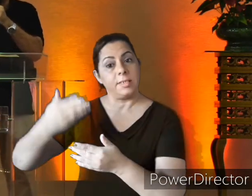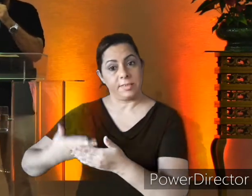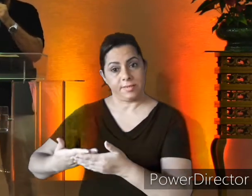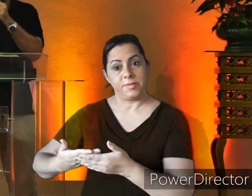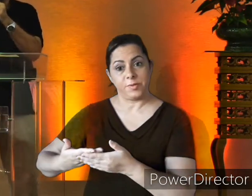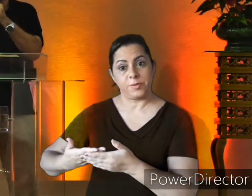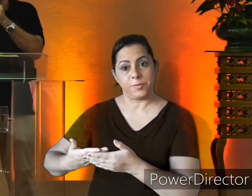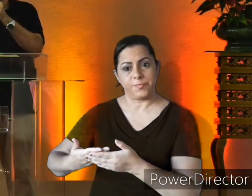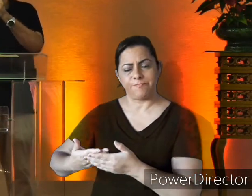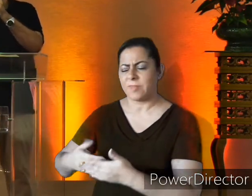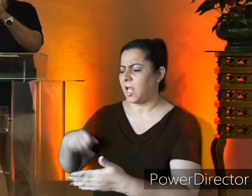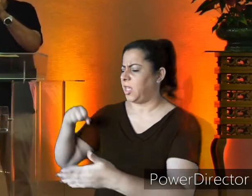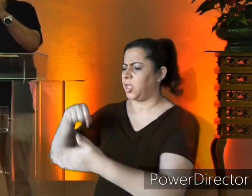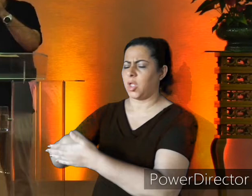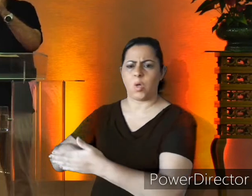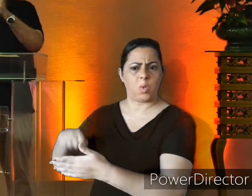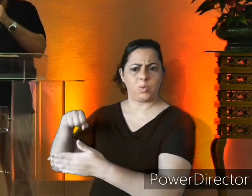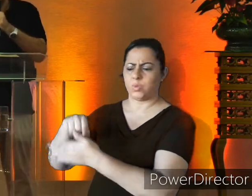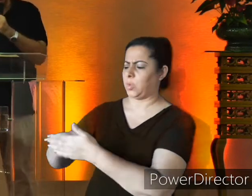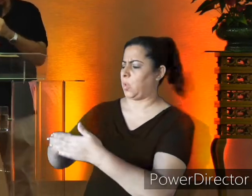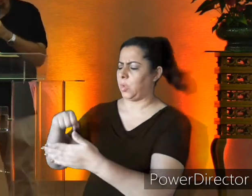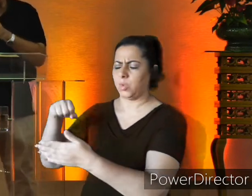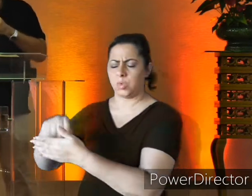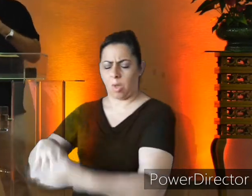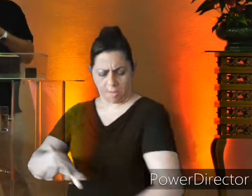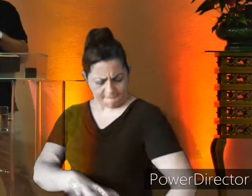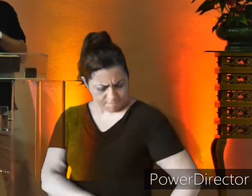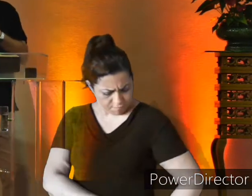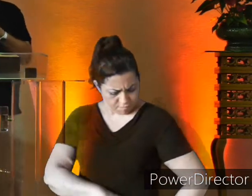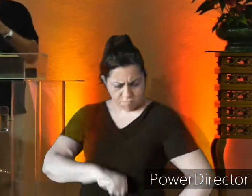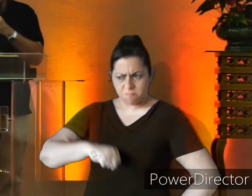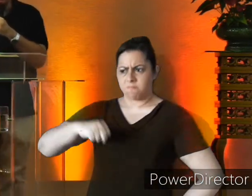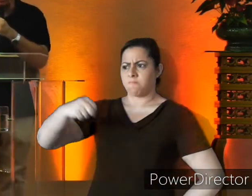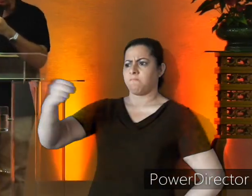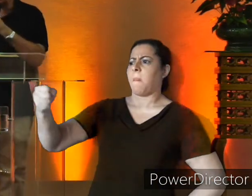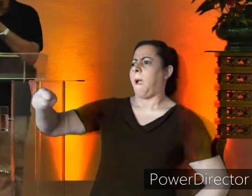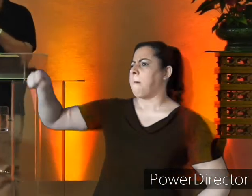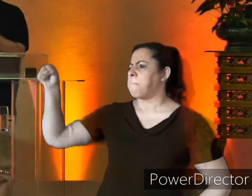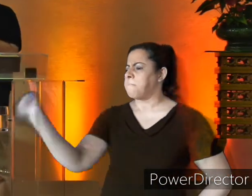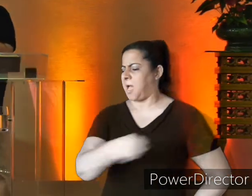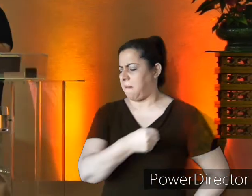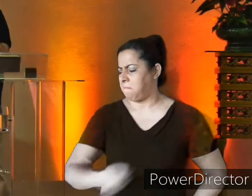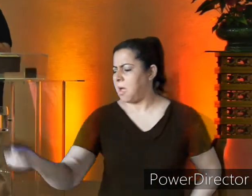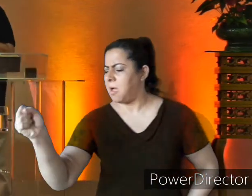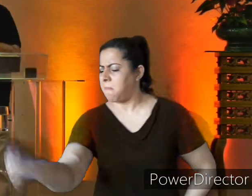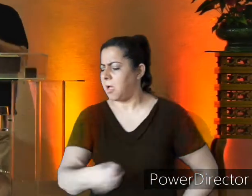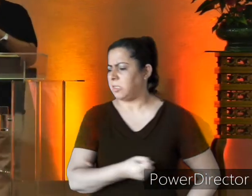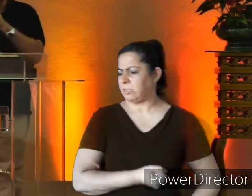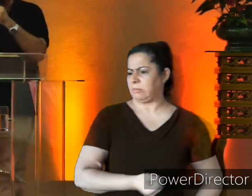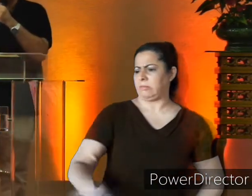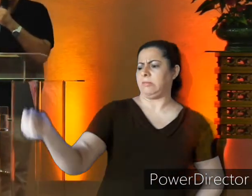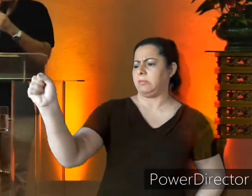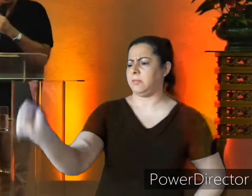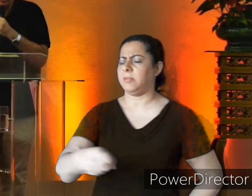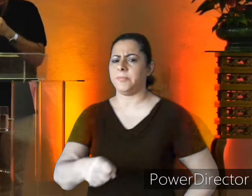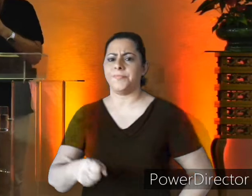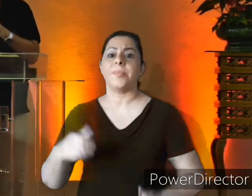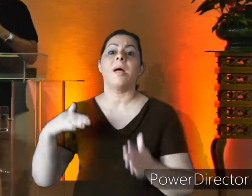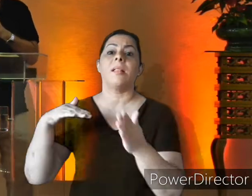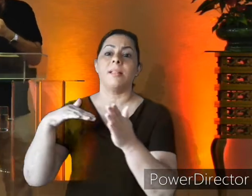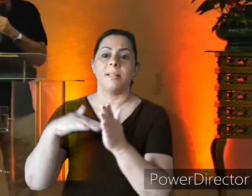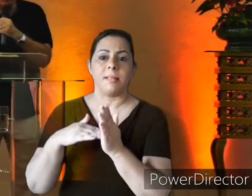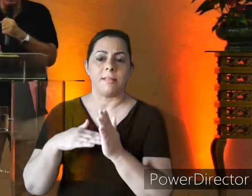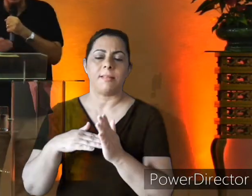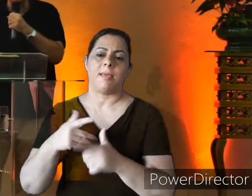batalha completamente. Nós vemos em outro momento Josué também diante das muralhas de Jericó, e o